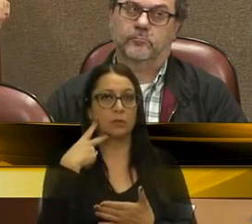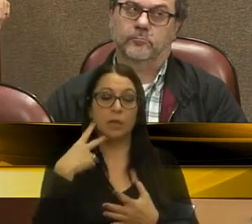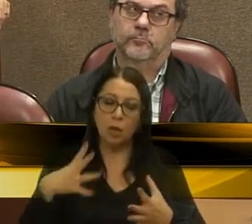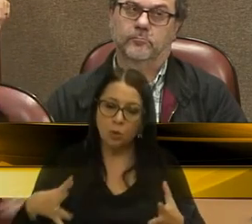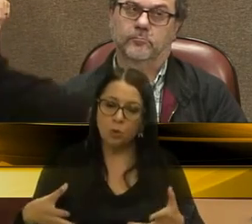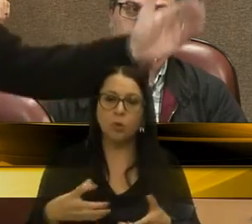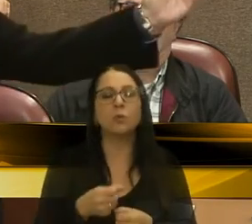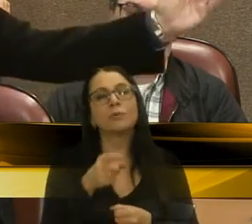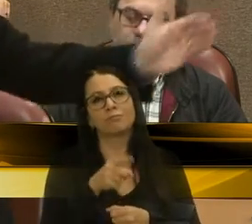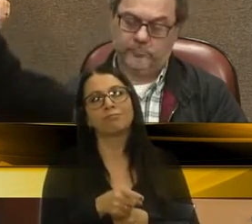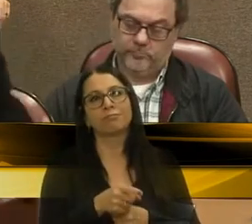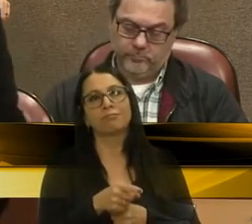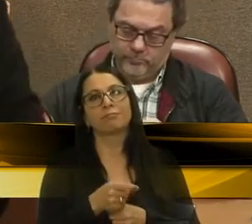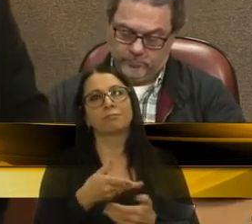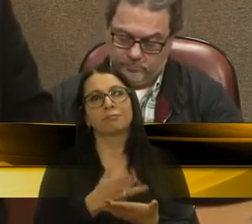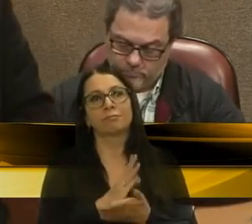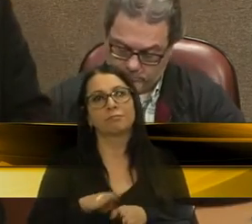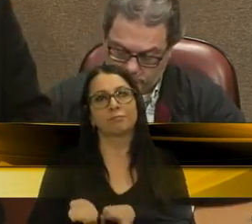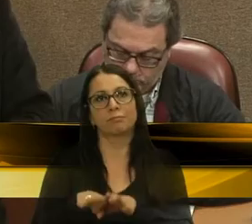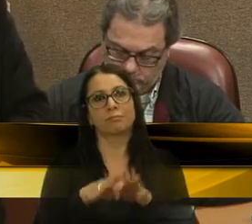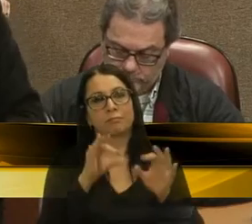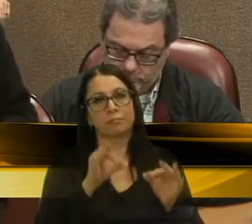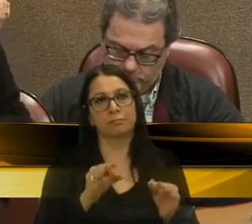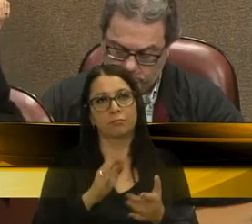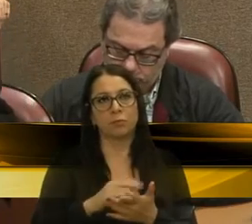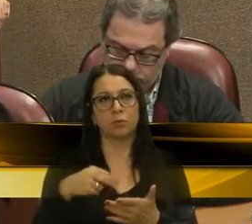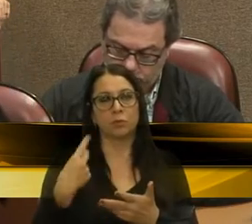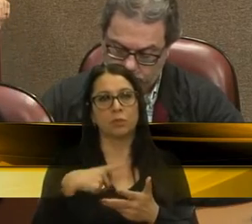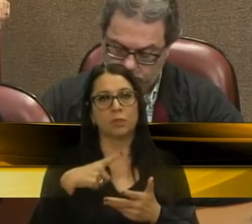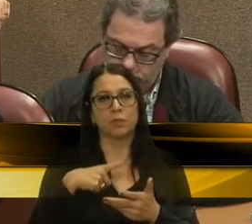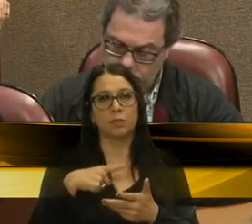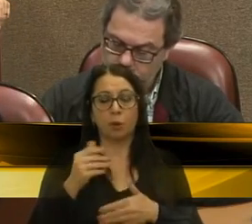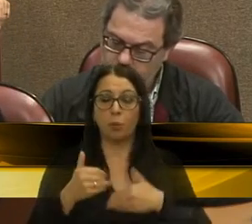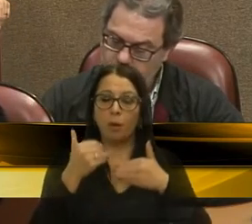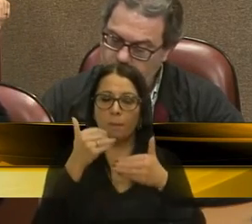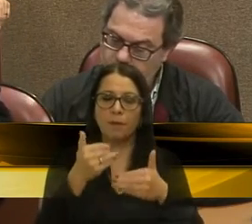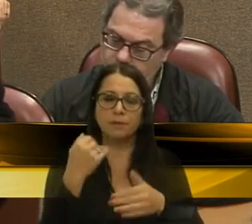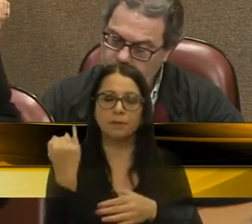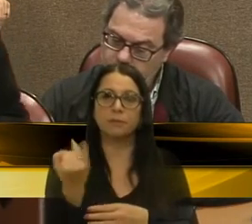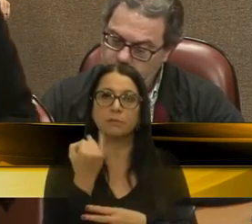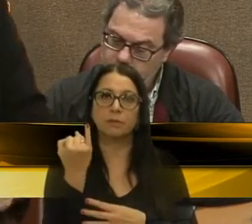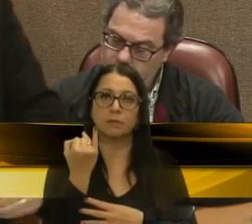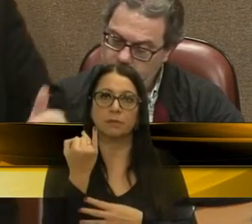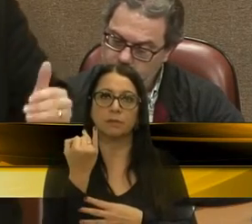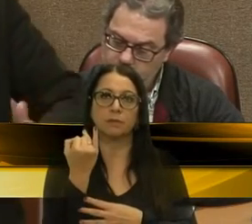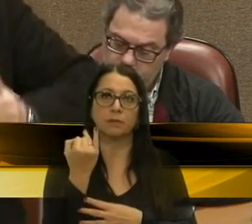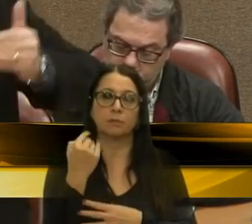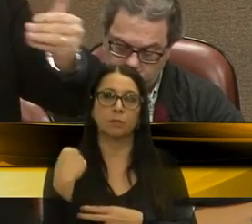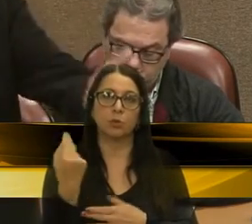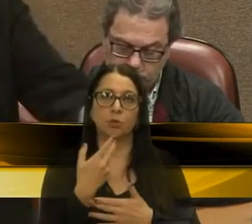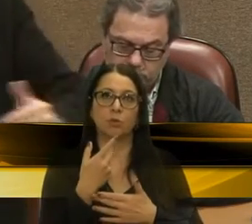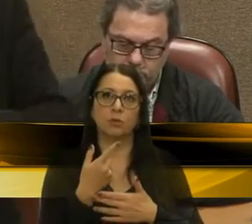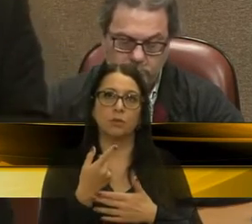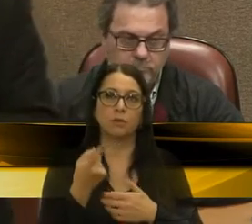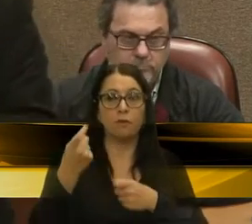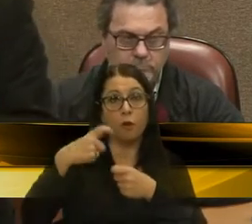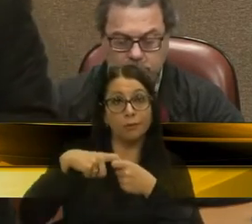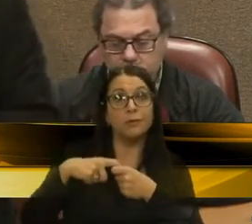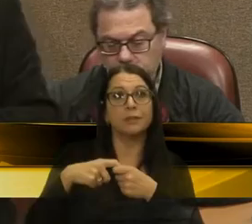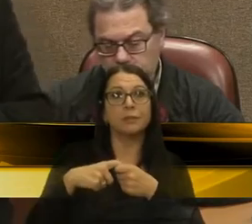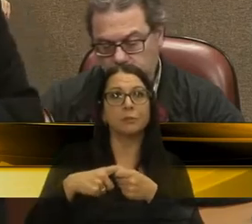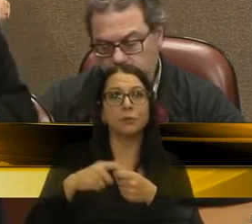essa matéria por unanimidade. Com certeza, nós estaremos dando um passo muito importante para que nós retomemos,